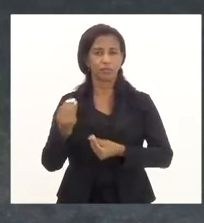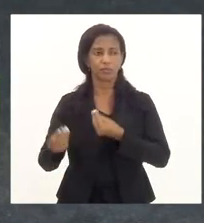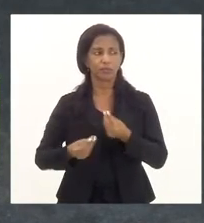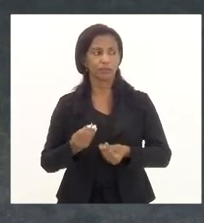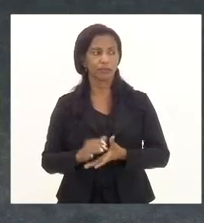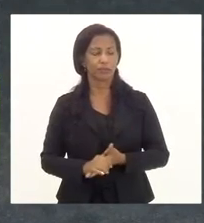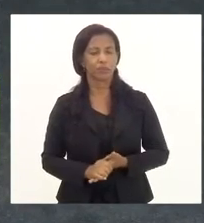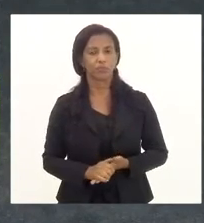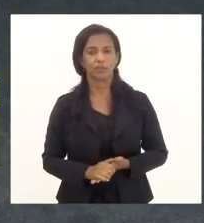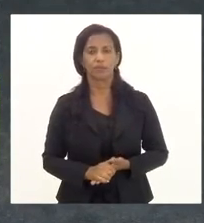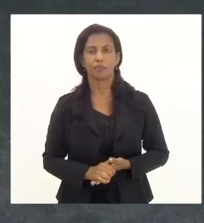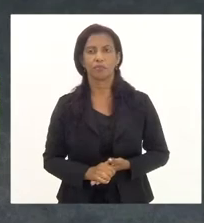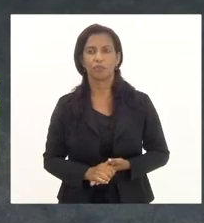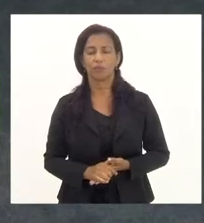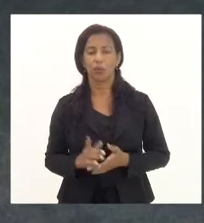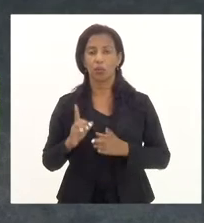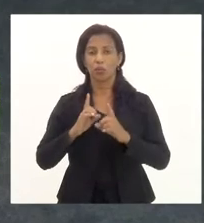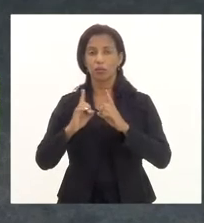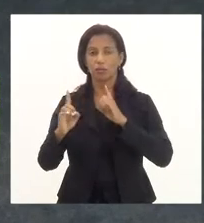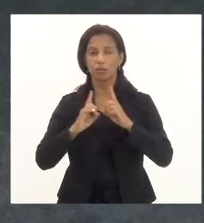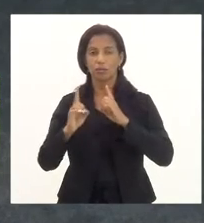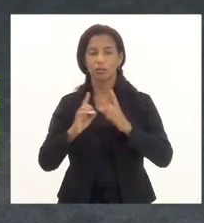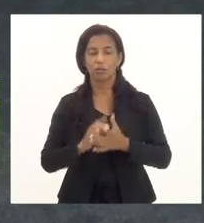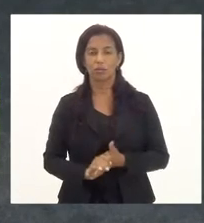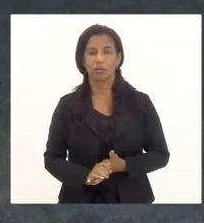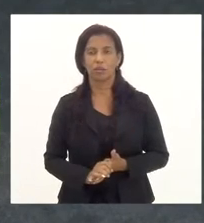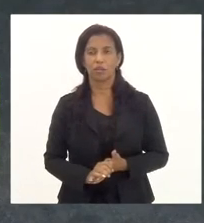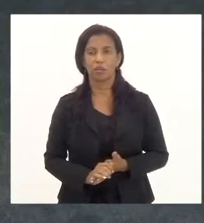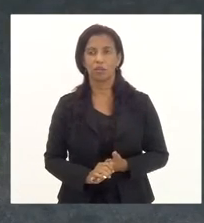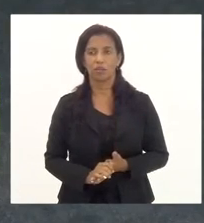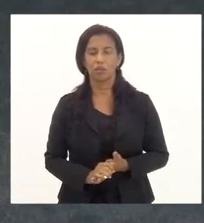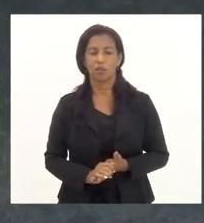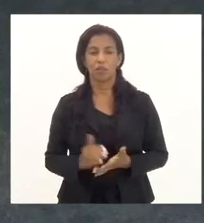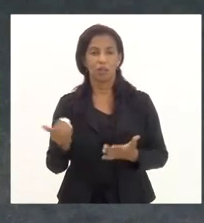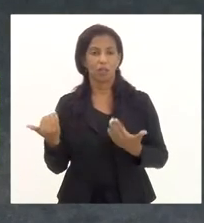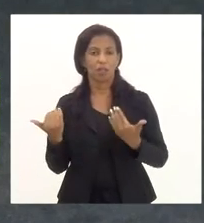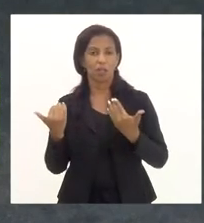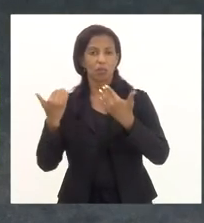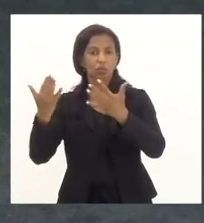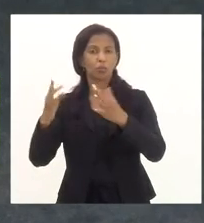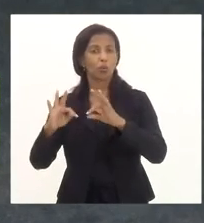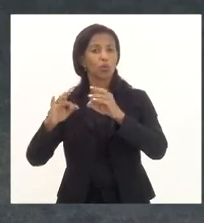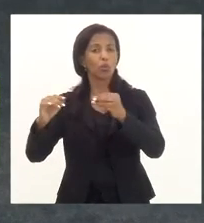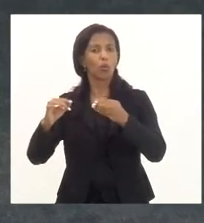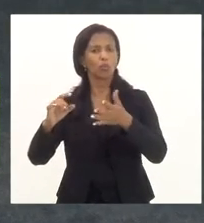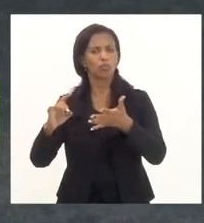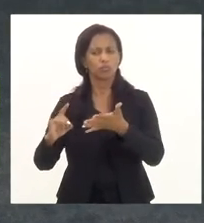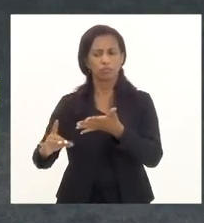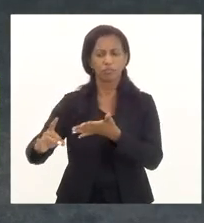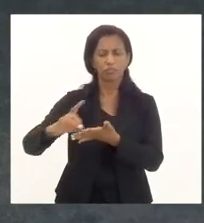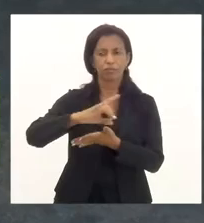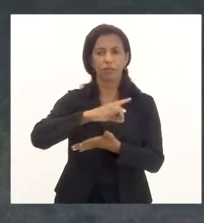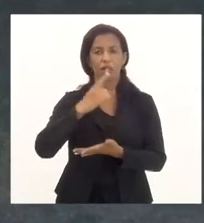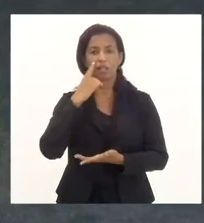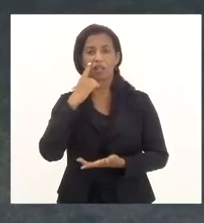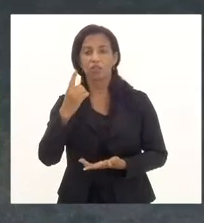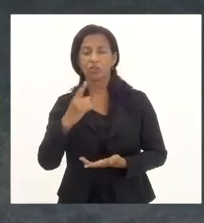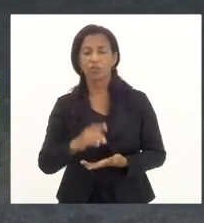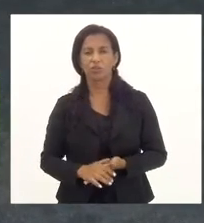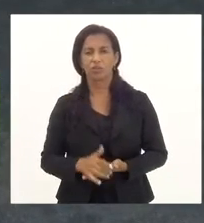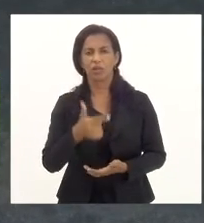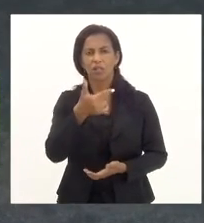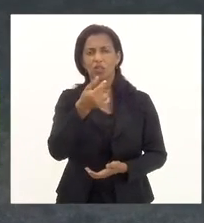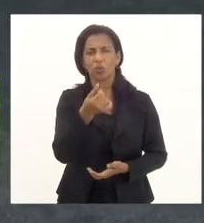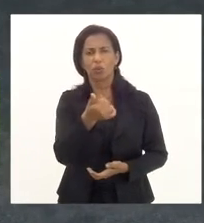é como um debate né que não não expõe todos os elementos nela a gente vê que